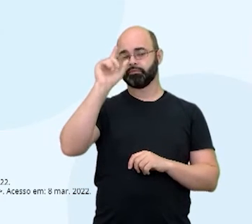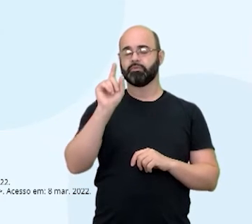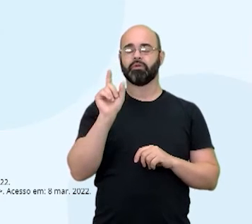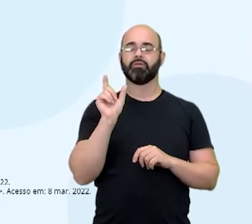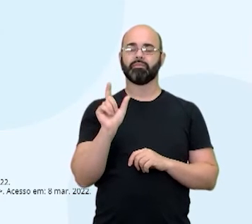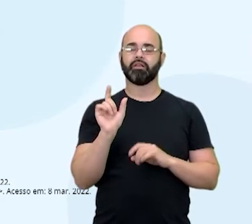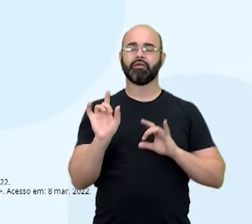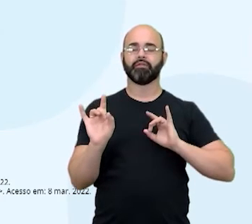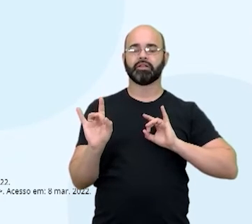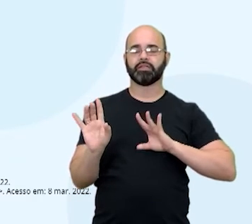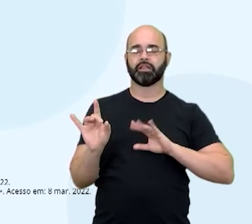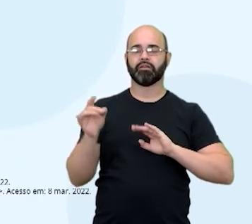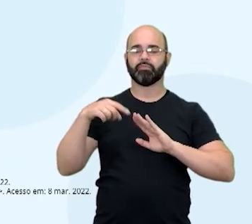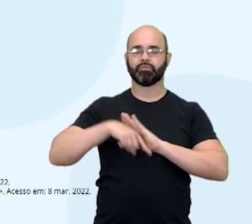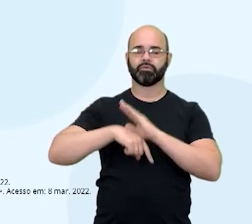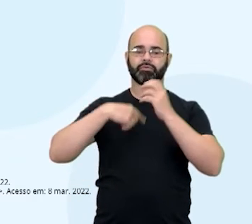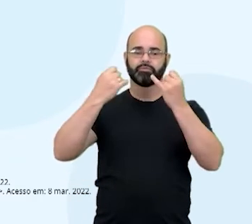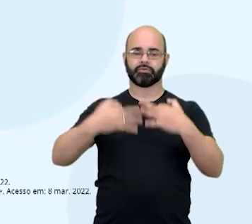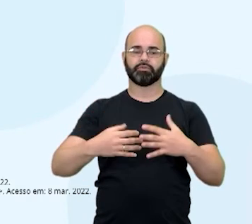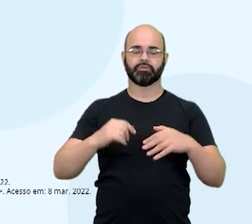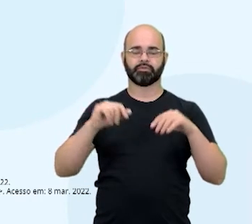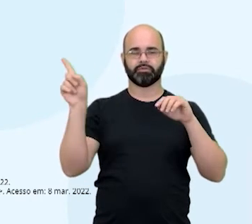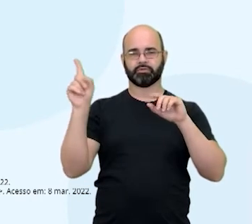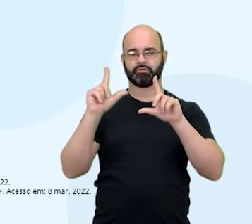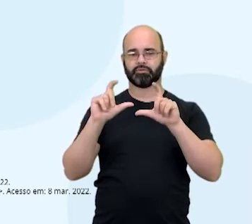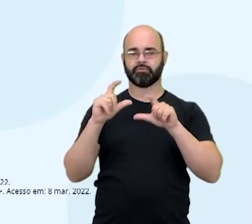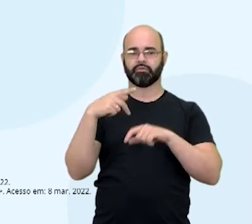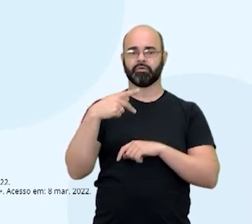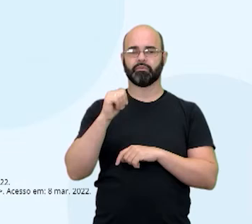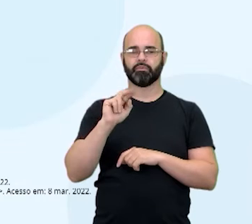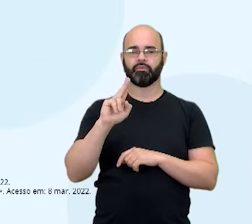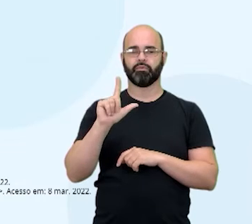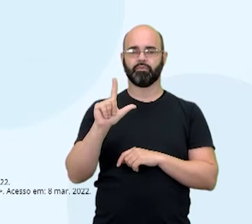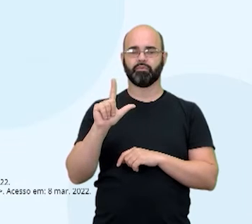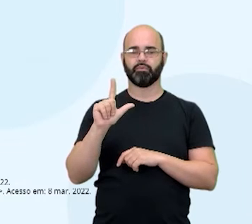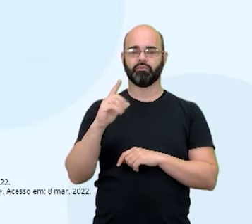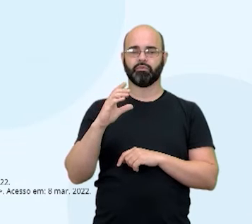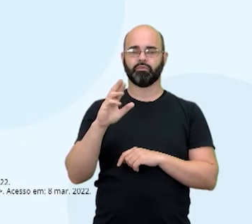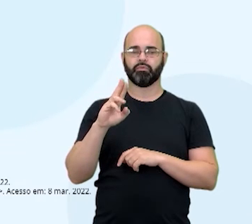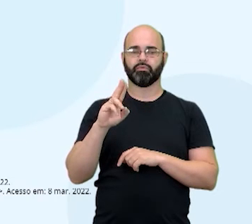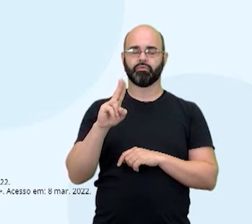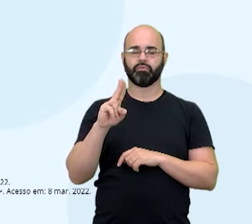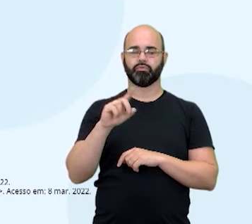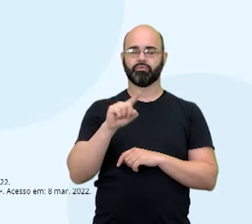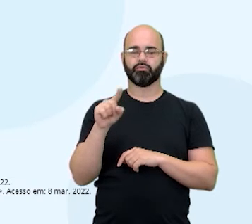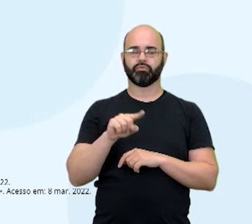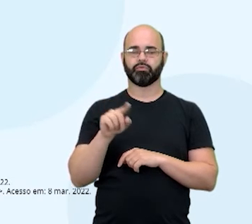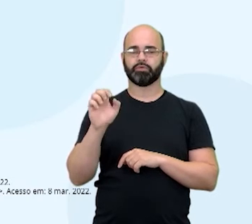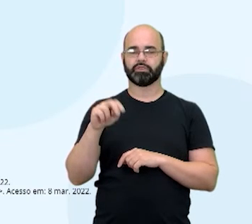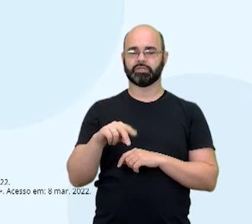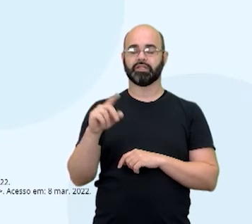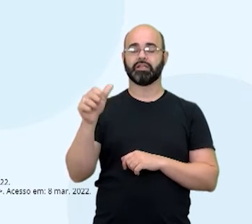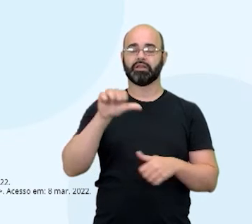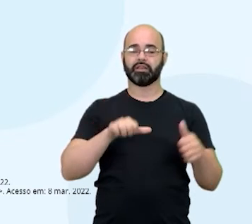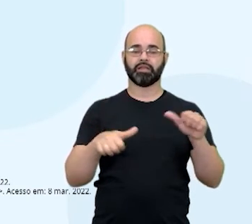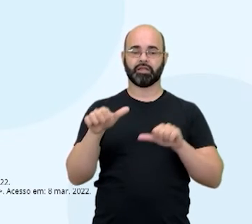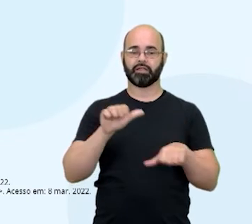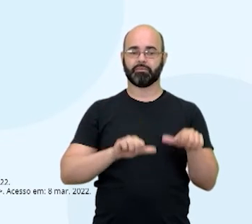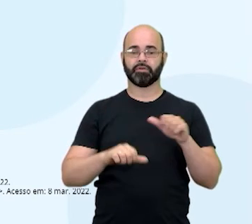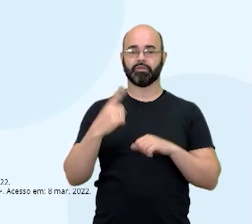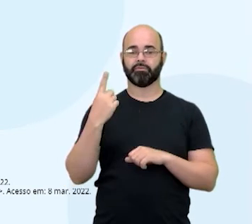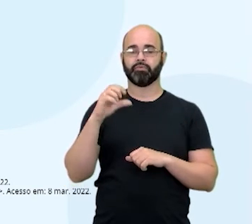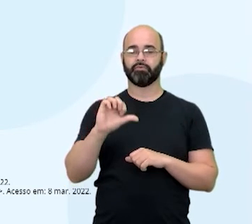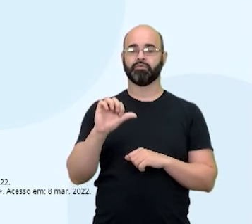técnicos fundamentais. Então tá aí a foto aí do Paul Crutzen, né, que ele foi vencedor no Nobel de Química de